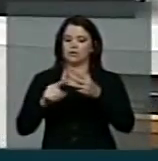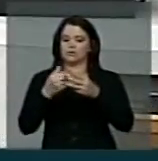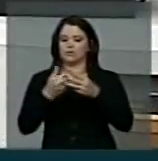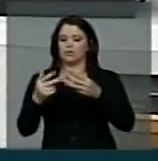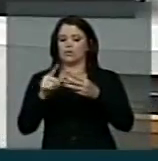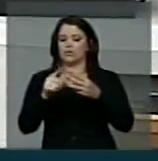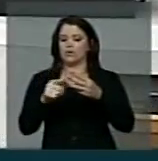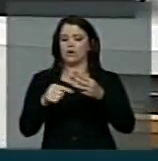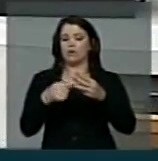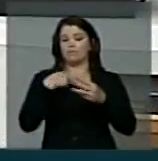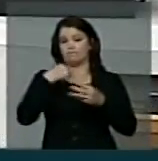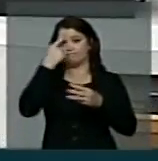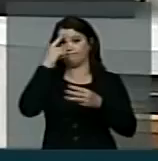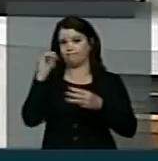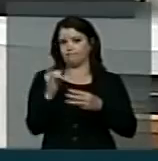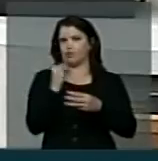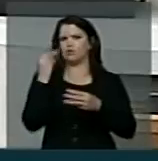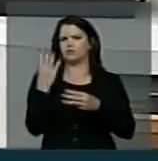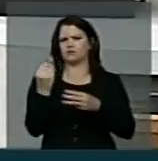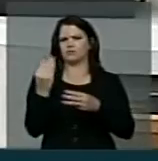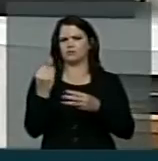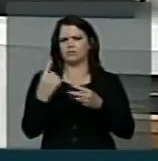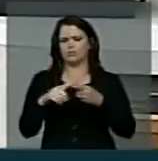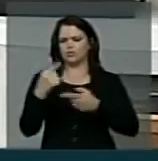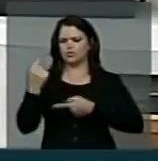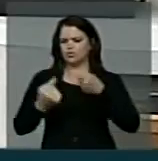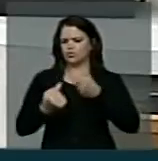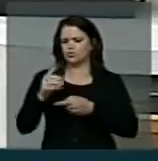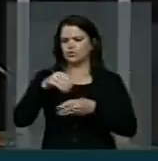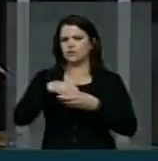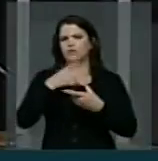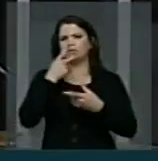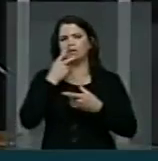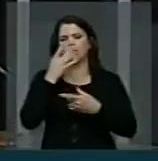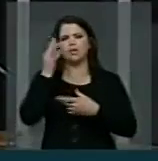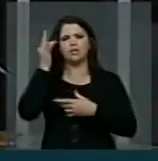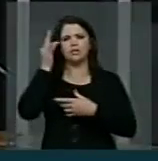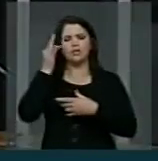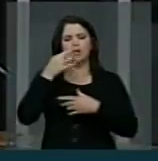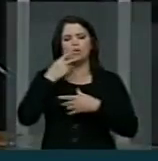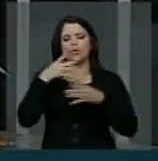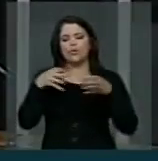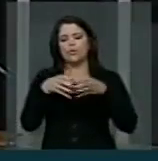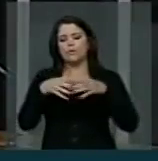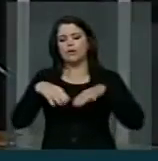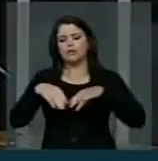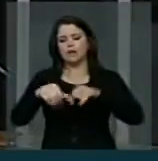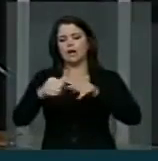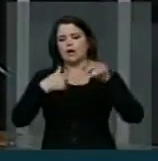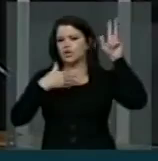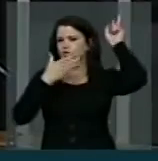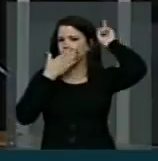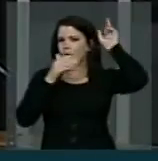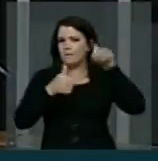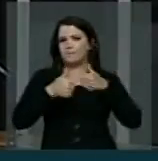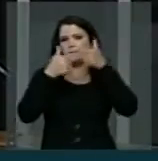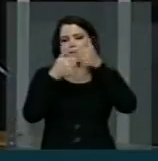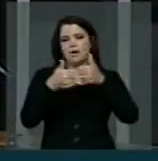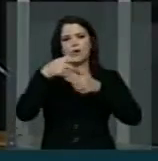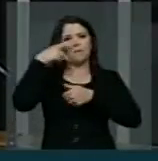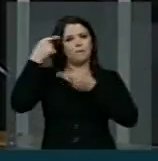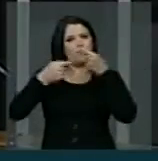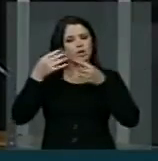que considero fundamentais no debate em torno das terras indígenas para o aprimoramento da